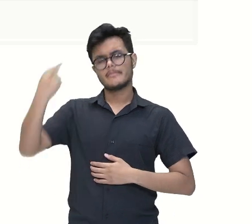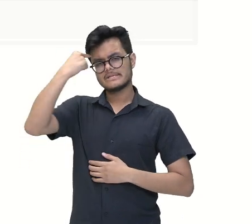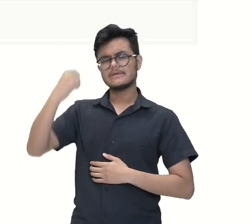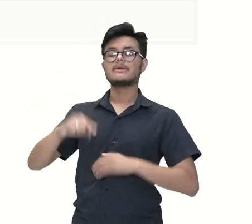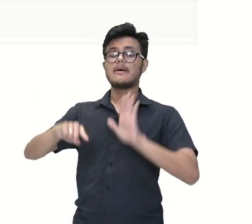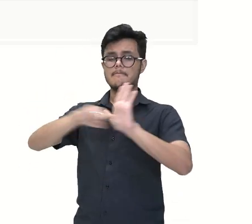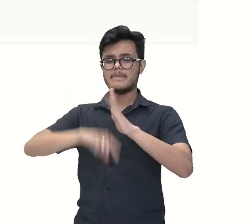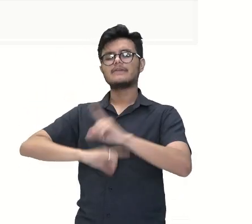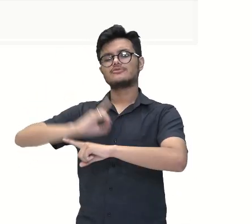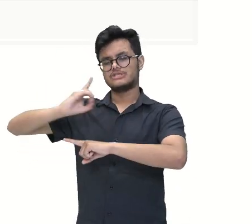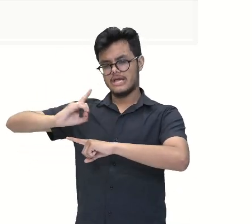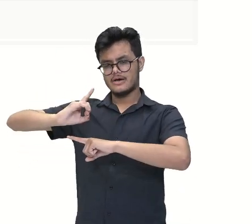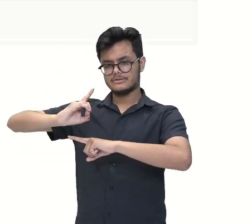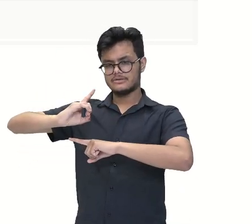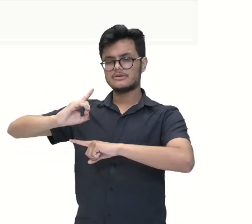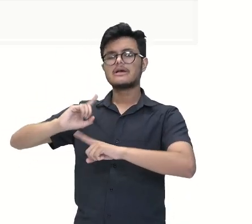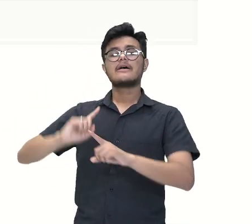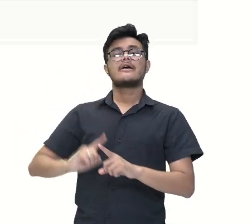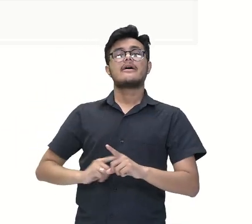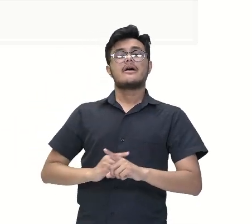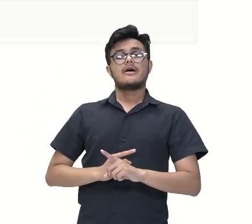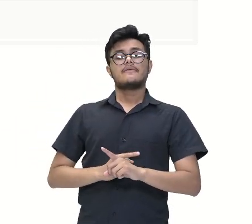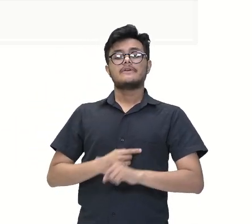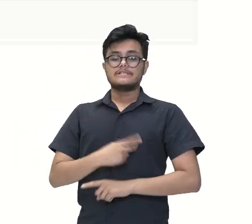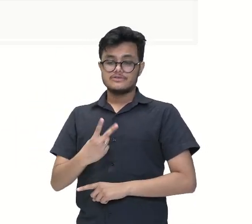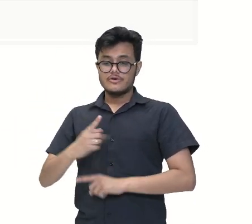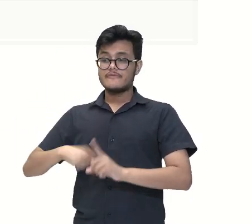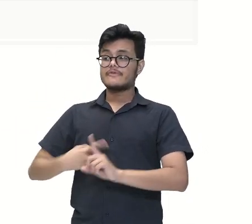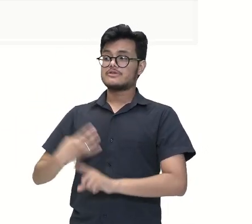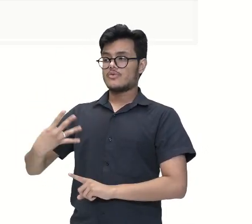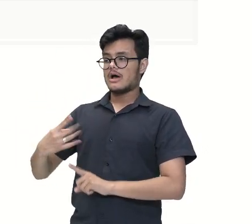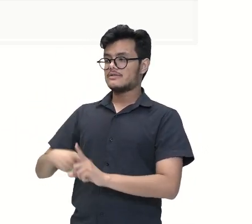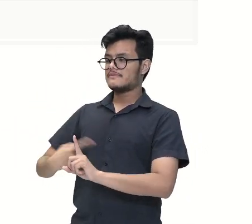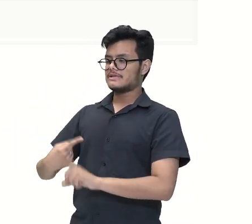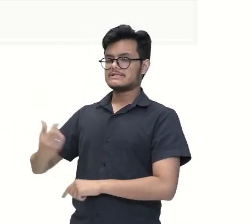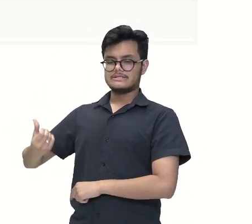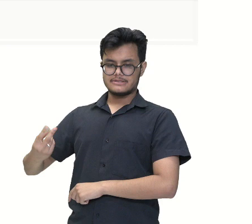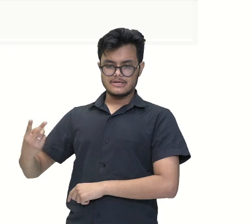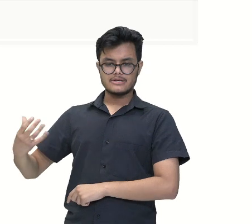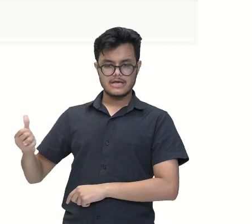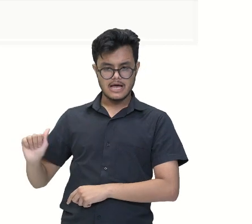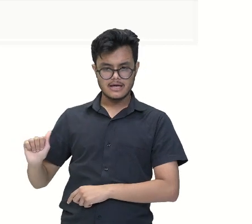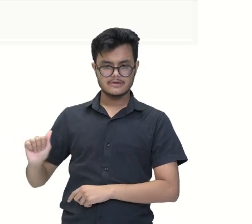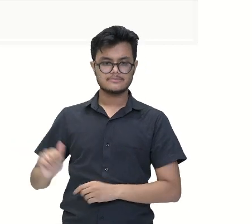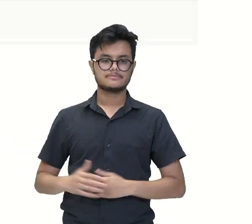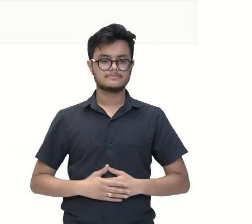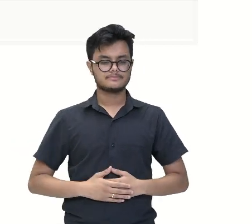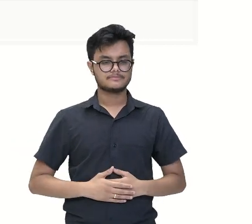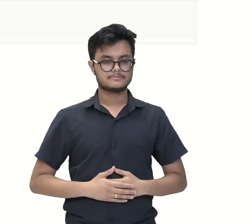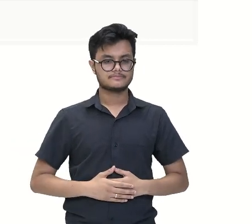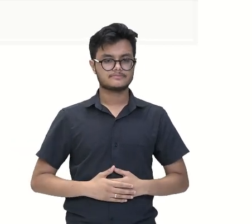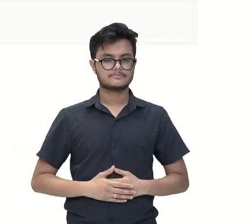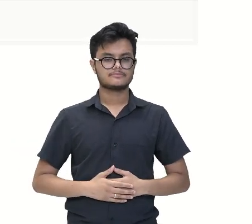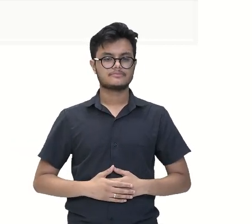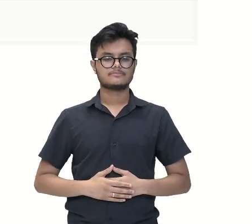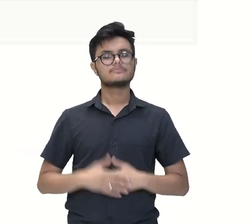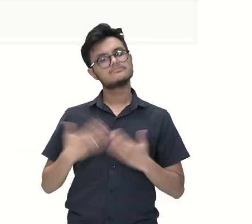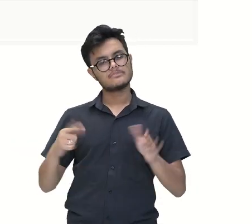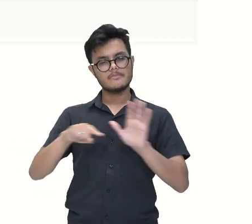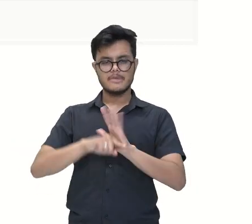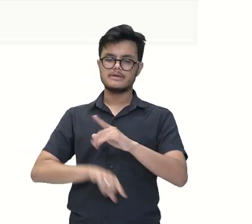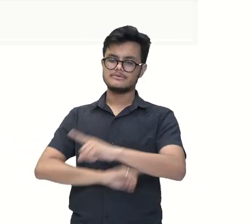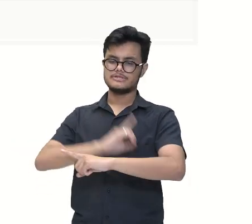vou utilizar agora a outra relação. YV igual menos